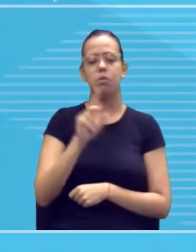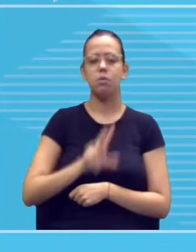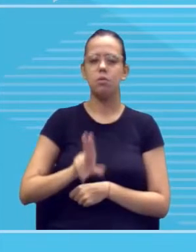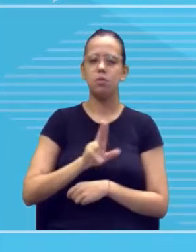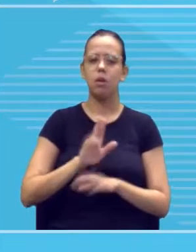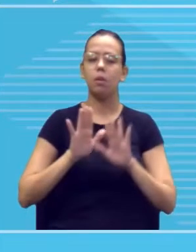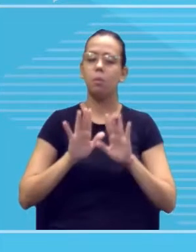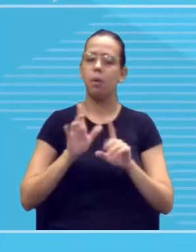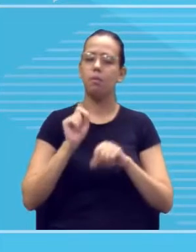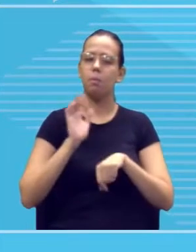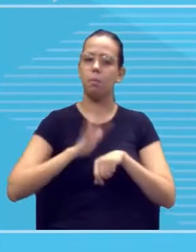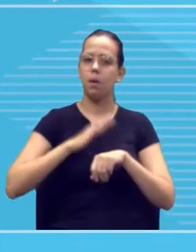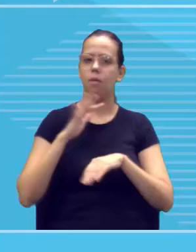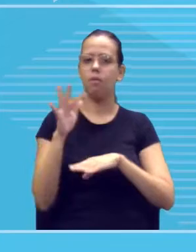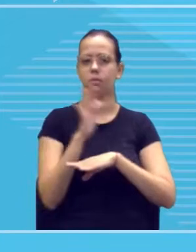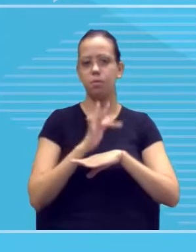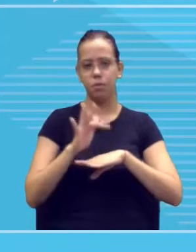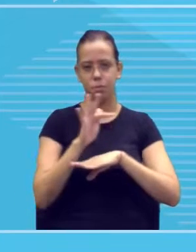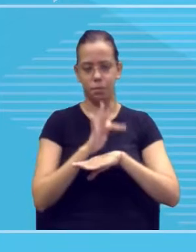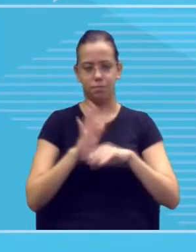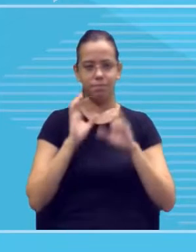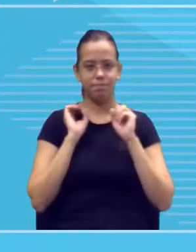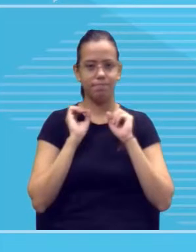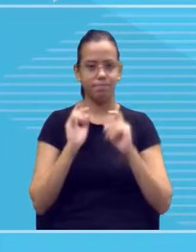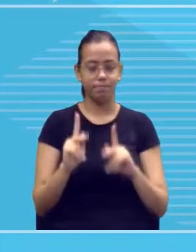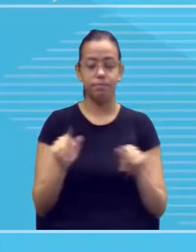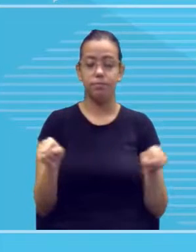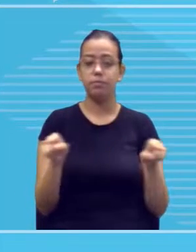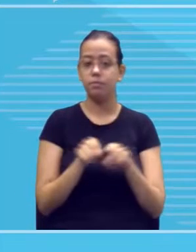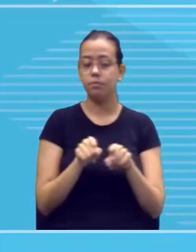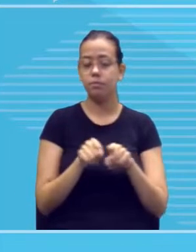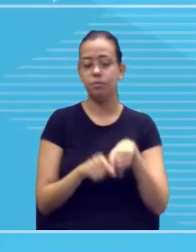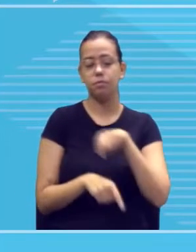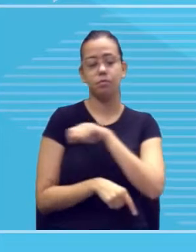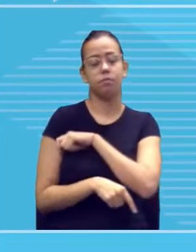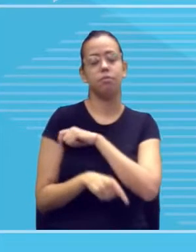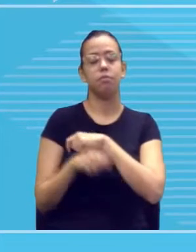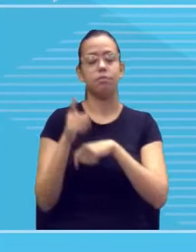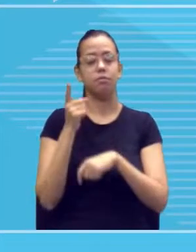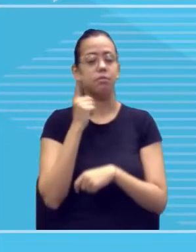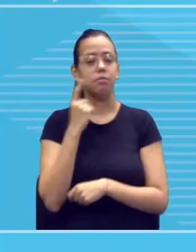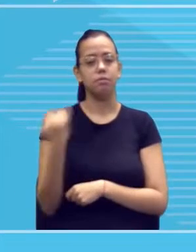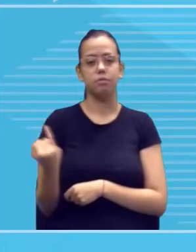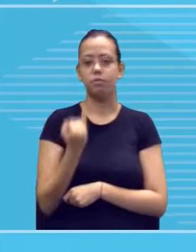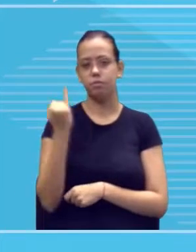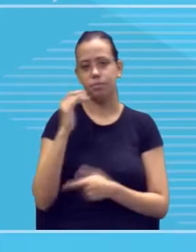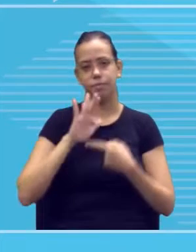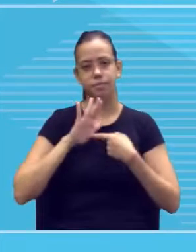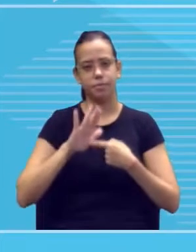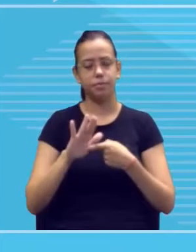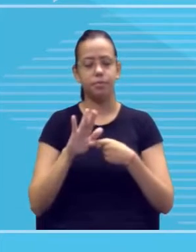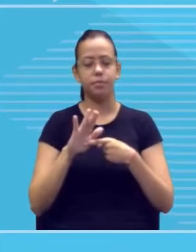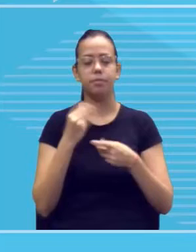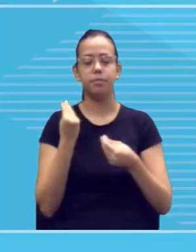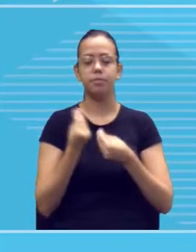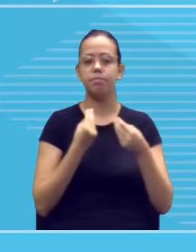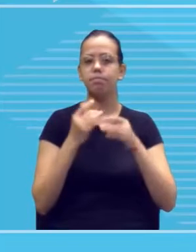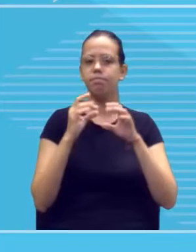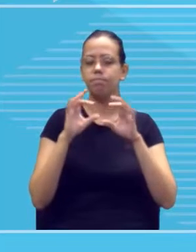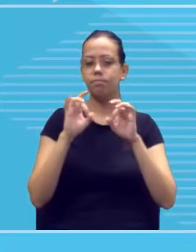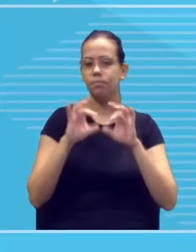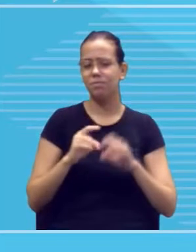Ele é bem mais formal tá bom inclusive galerinha anota aí que é importante ele aparece como uma exceção são